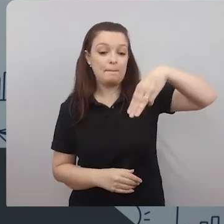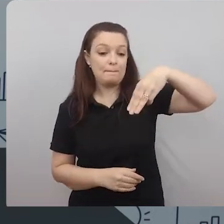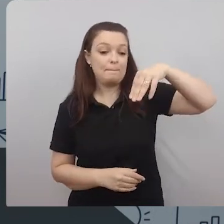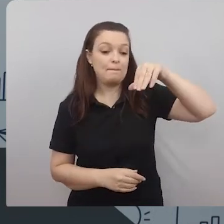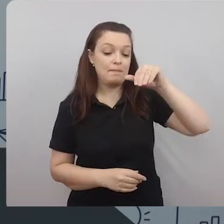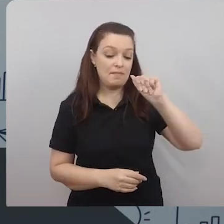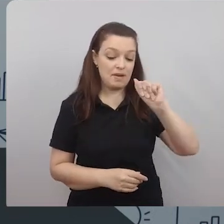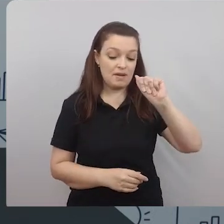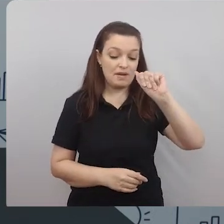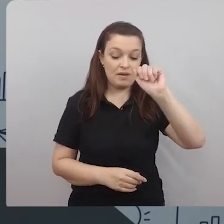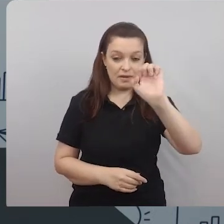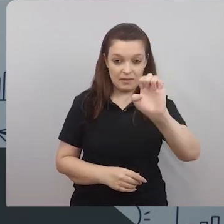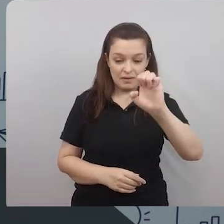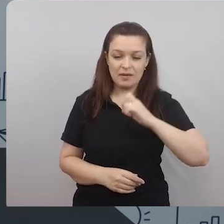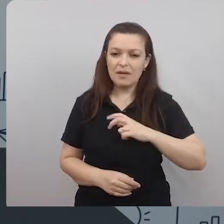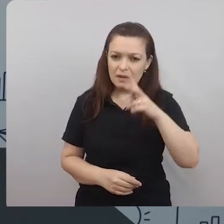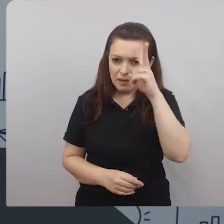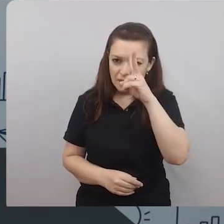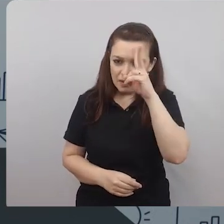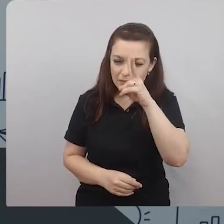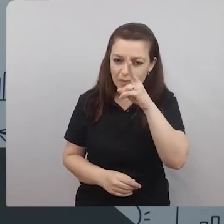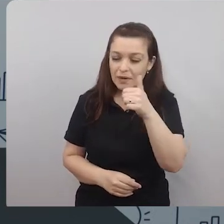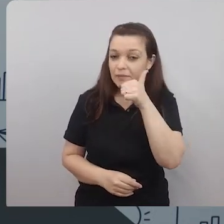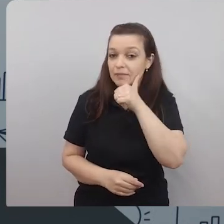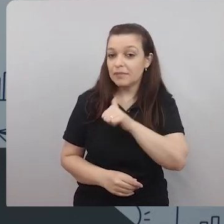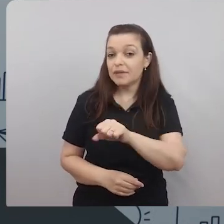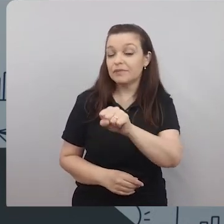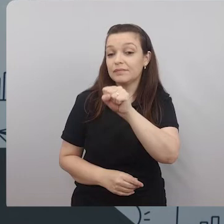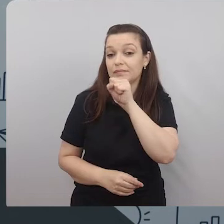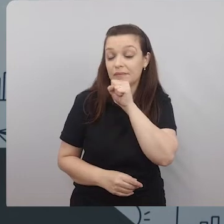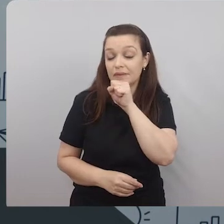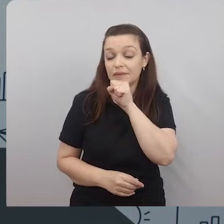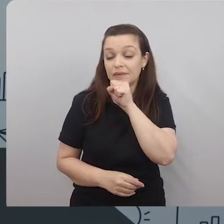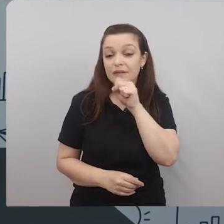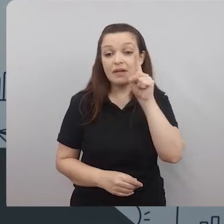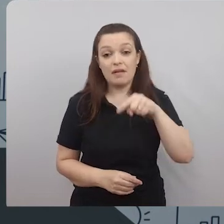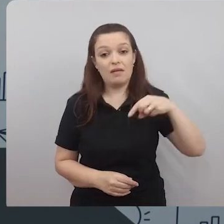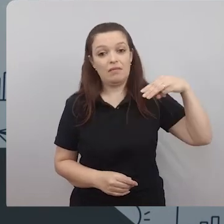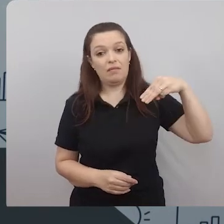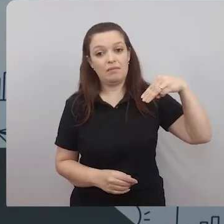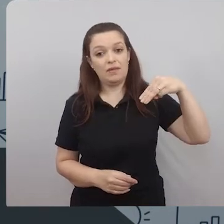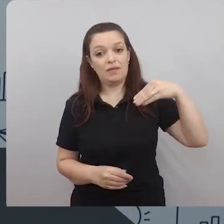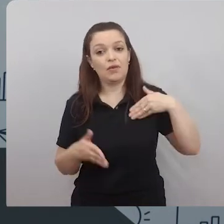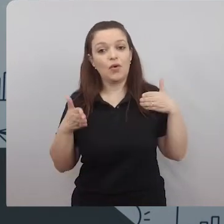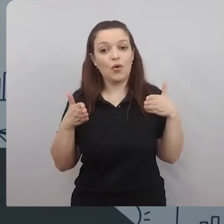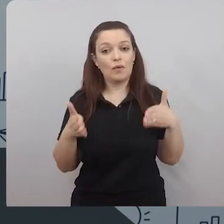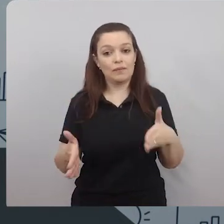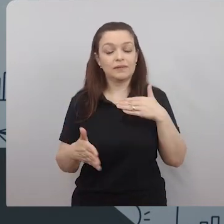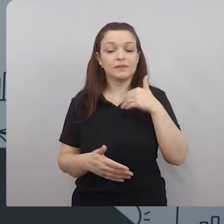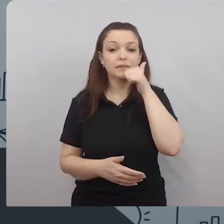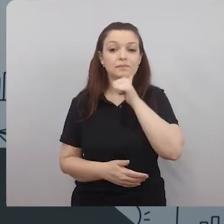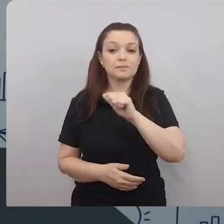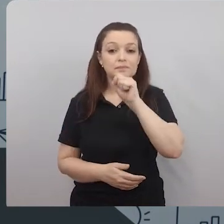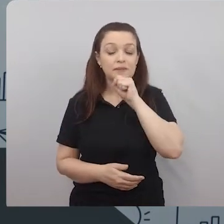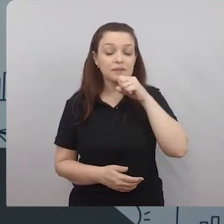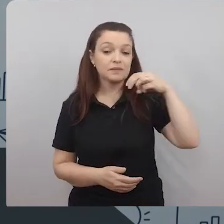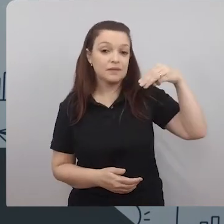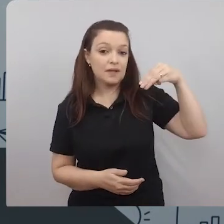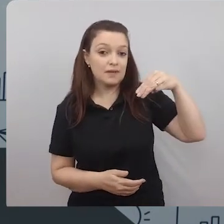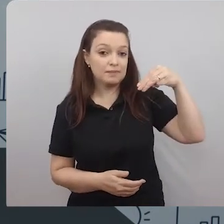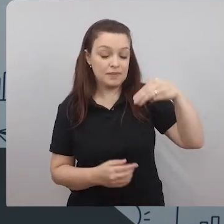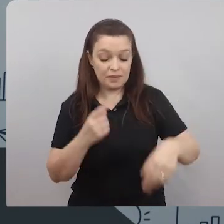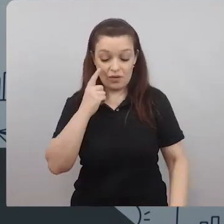palavra mãe. Vocês lembram qual que é a primeira letra? Nós vimos que é a letra M. E a letra